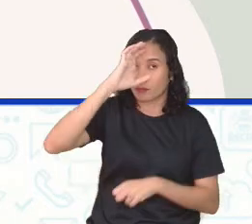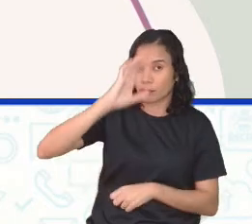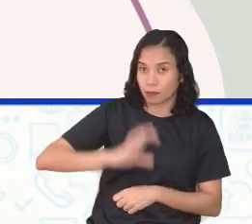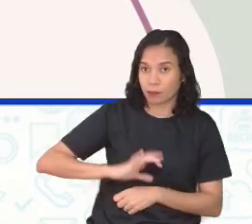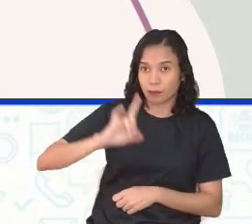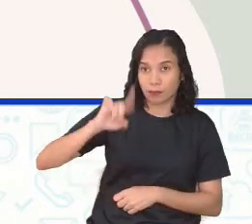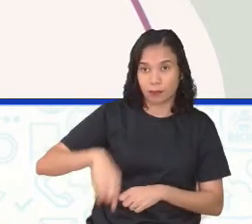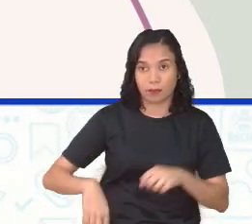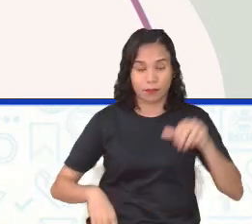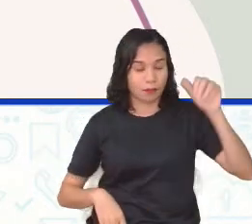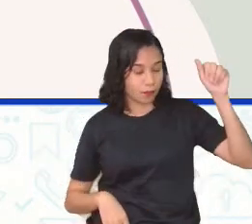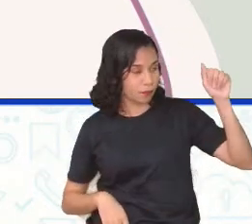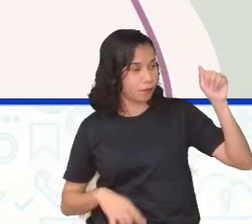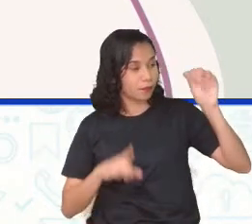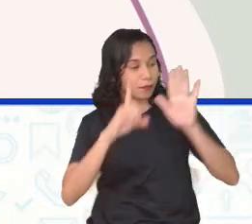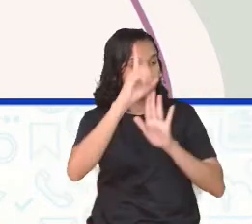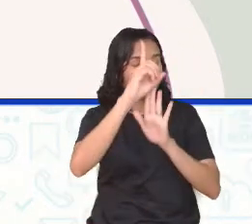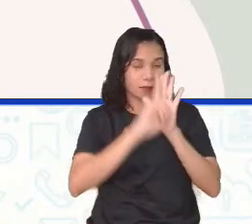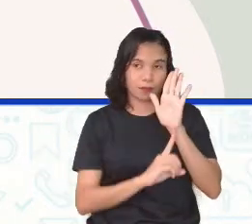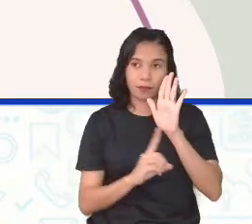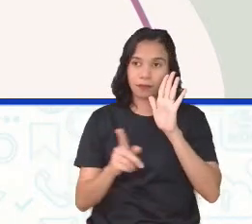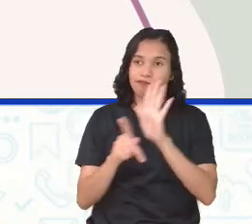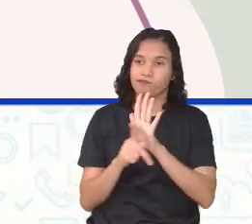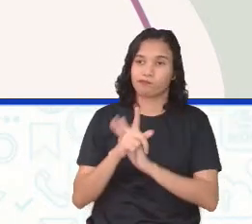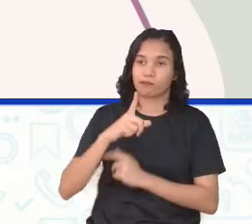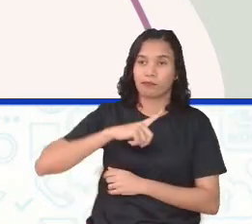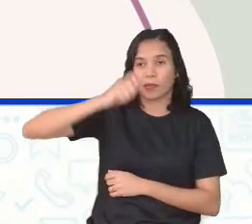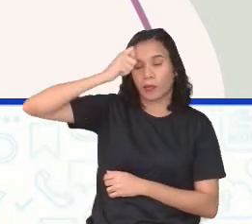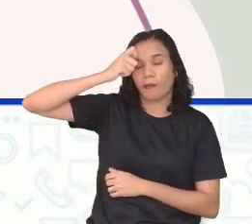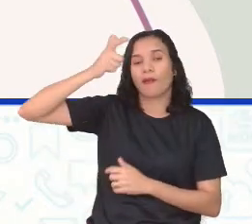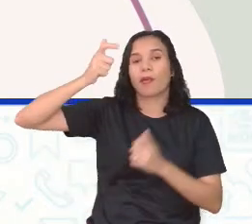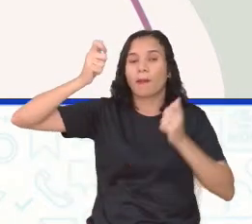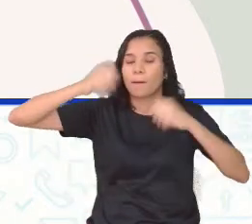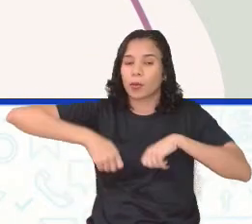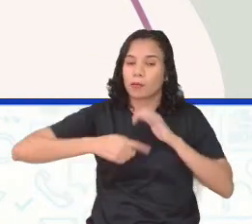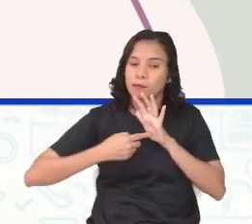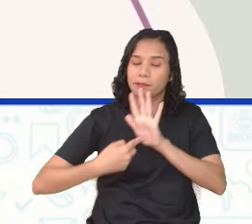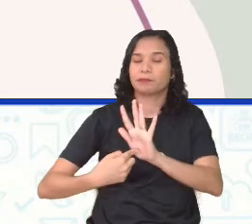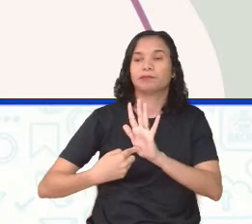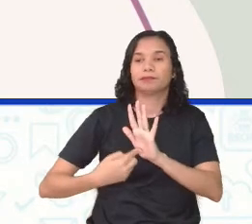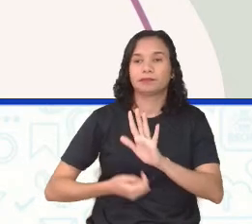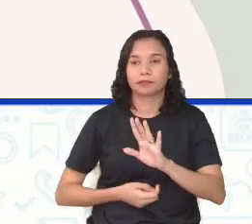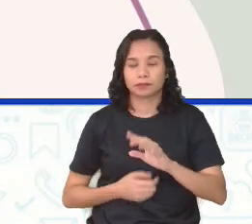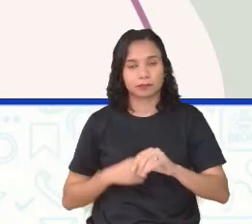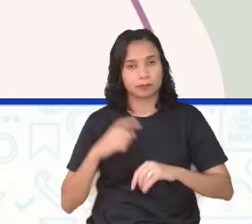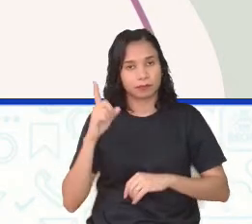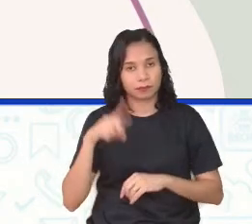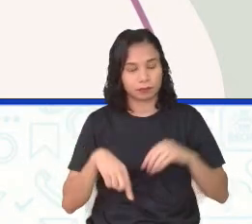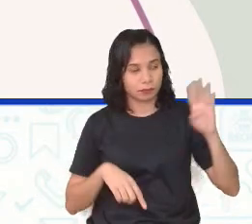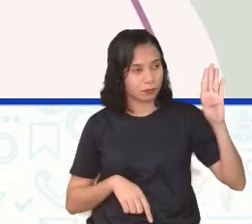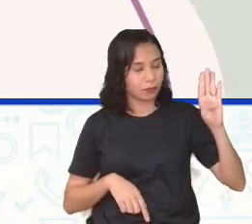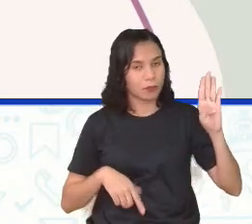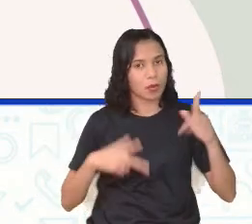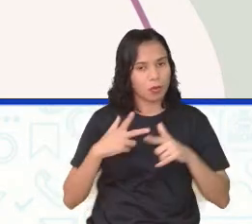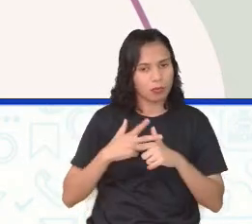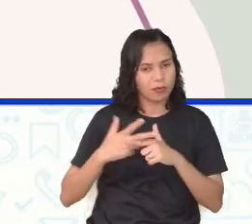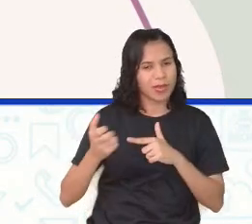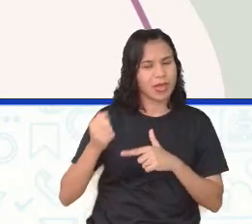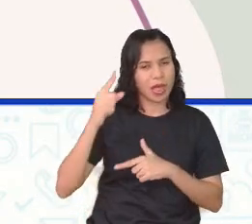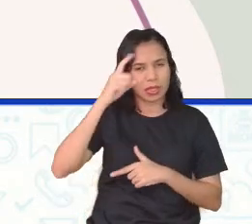cidadania. Letra A, é o direito de ter uma ideia e poder expressá-la. Foi uma conquista